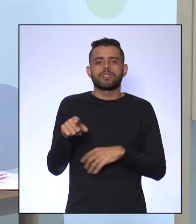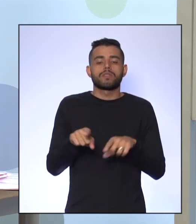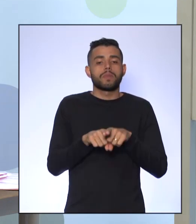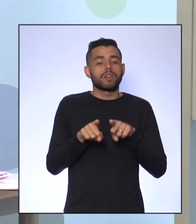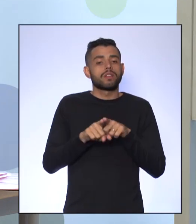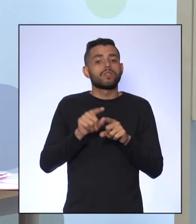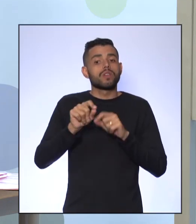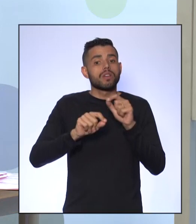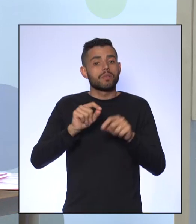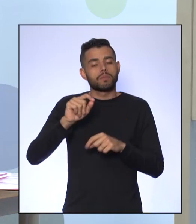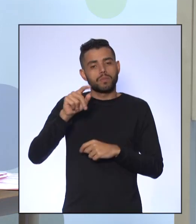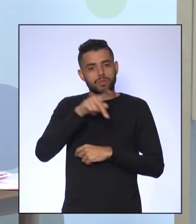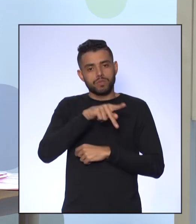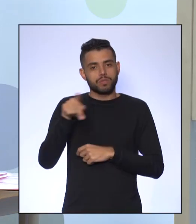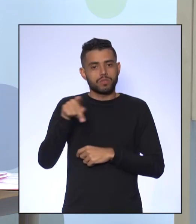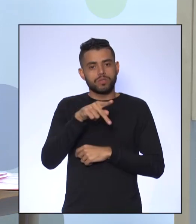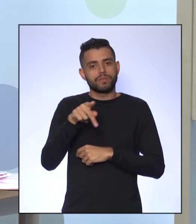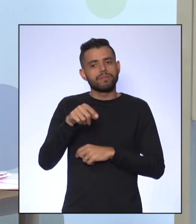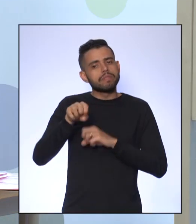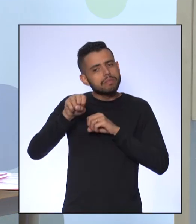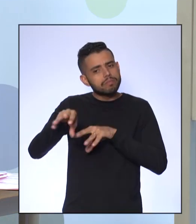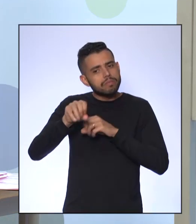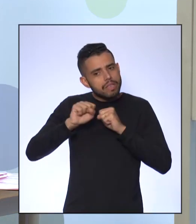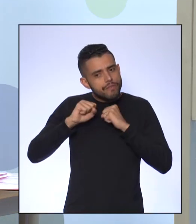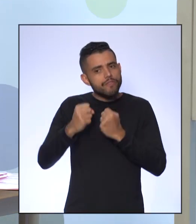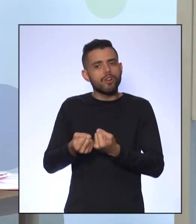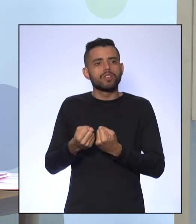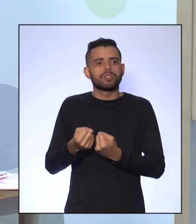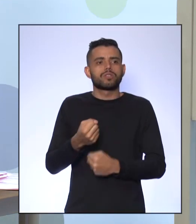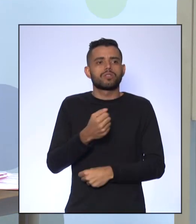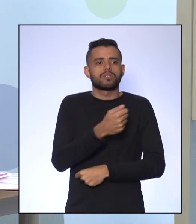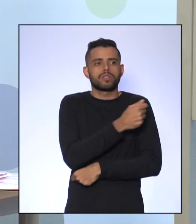reforçando. Professores, reforce lá com os alunos,